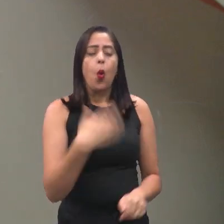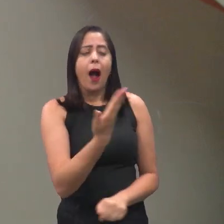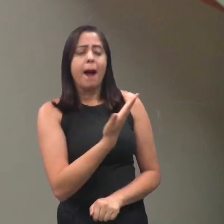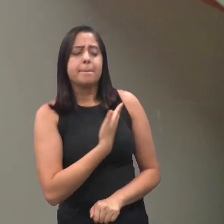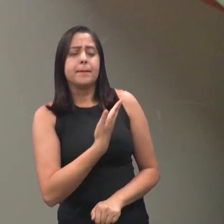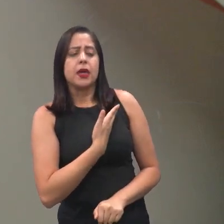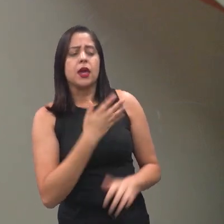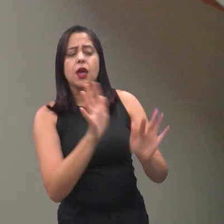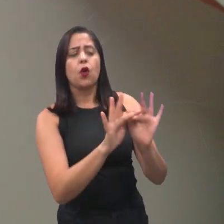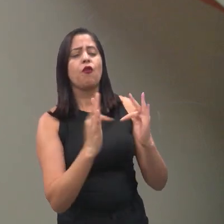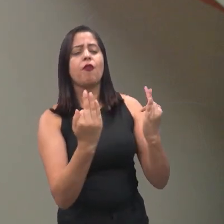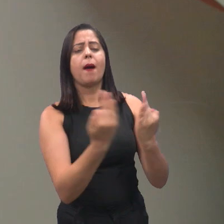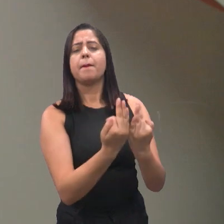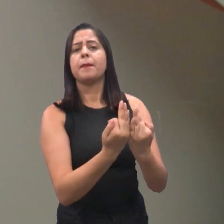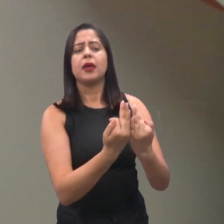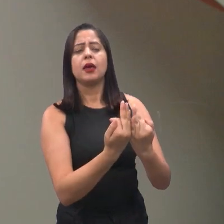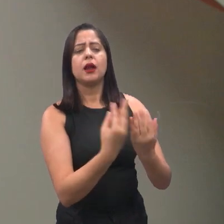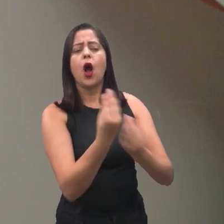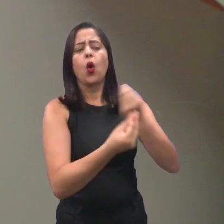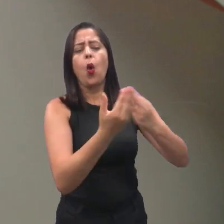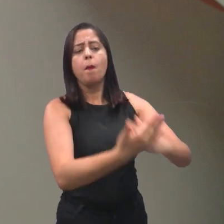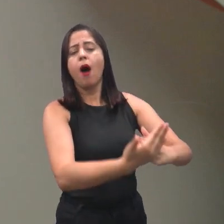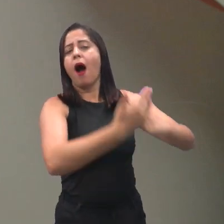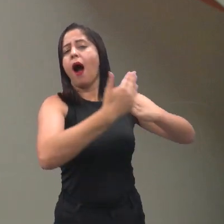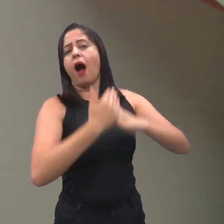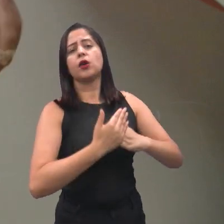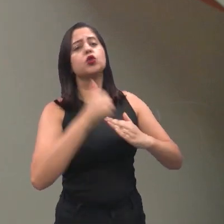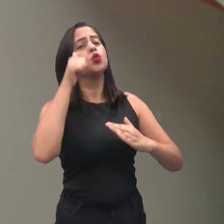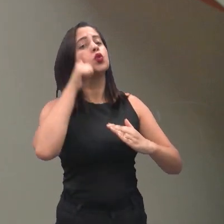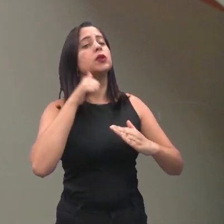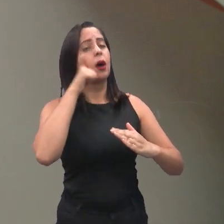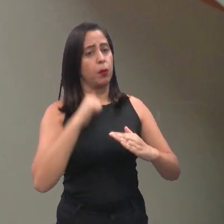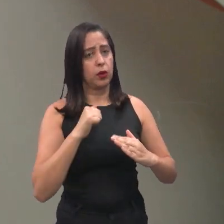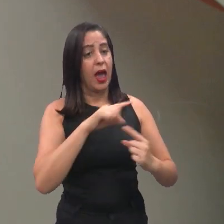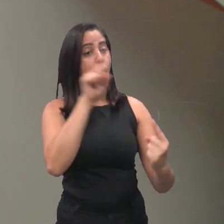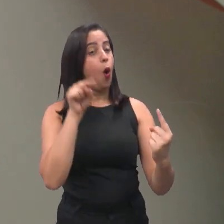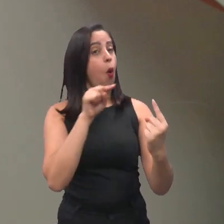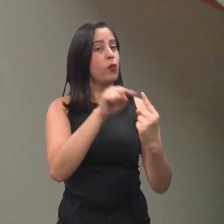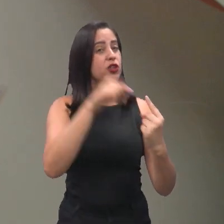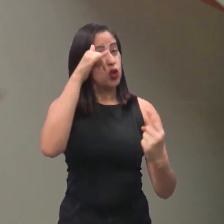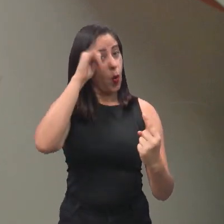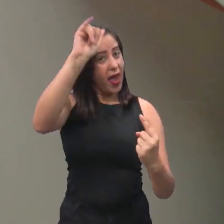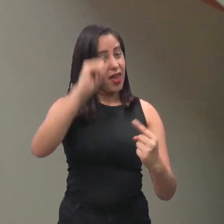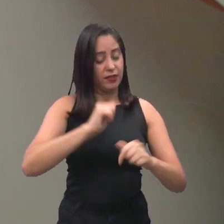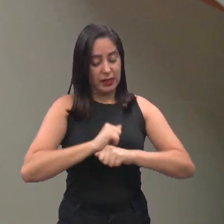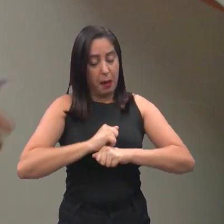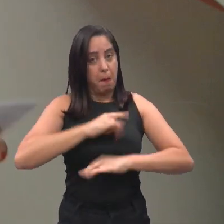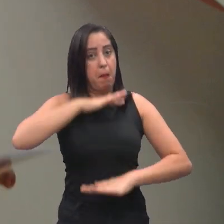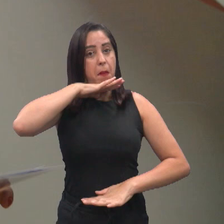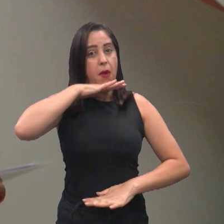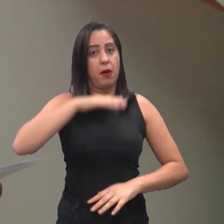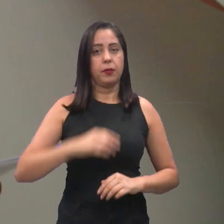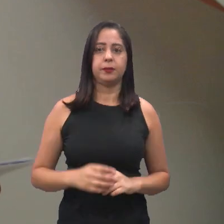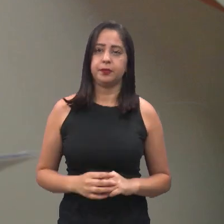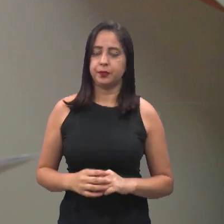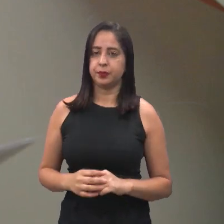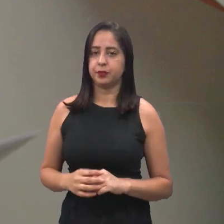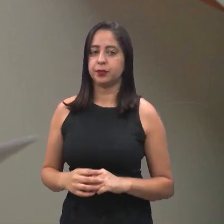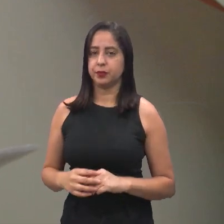para a saúde da mulher, para evitar, né, que não chegue nessa síndrome, né, no burnout? É importante a